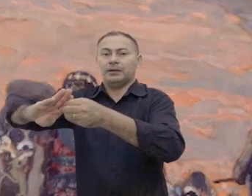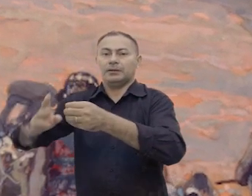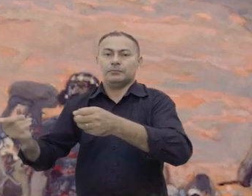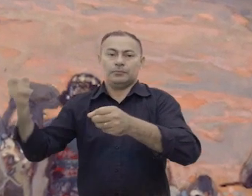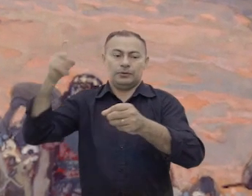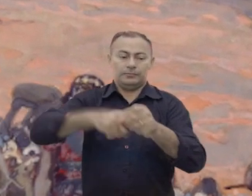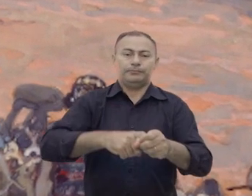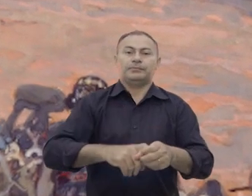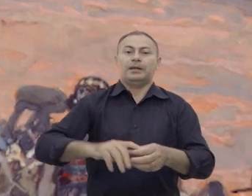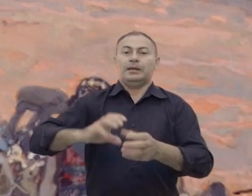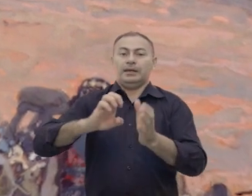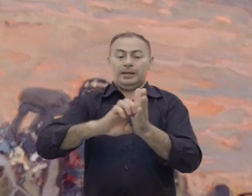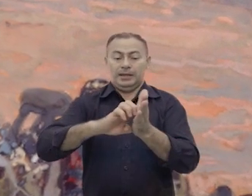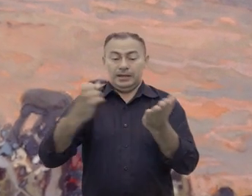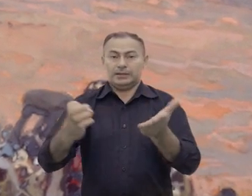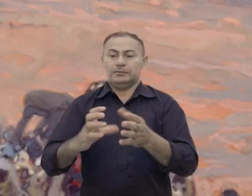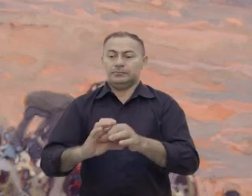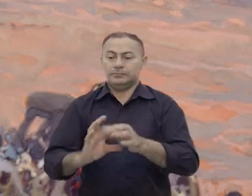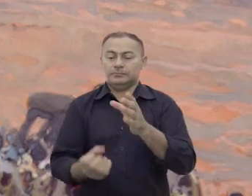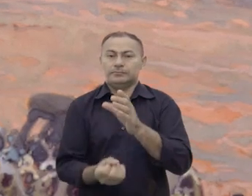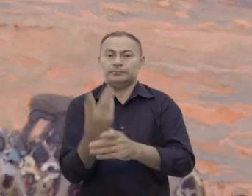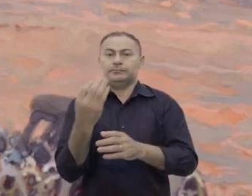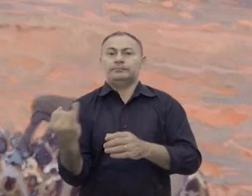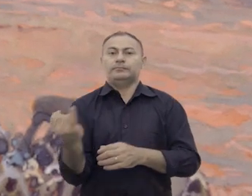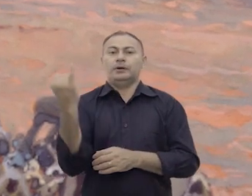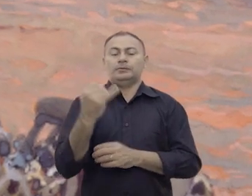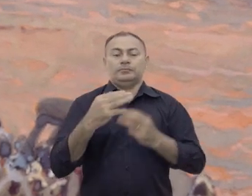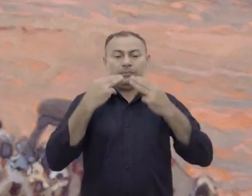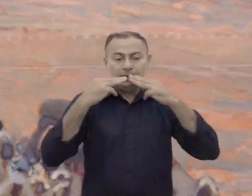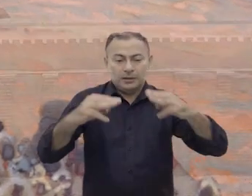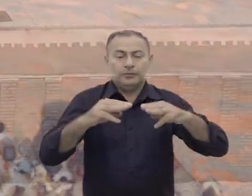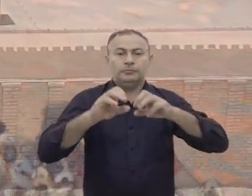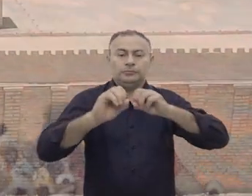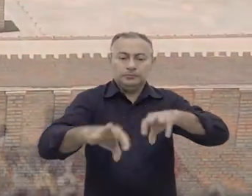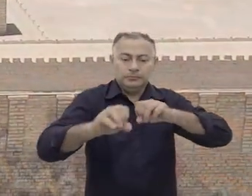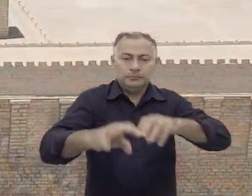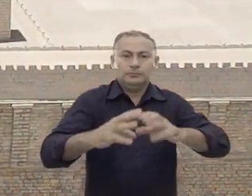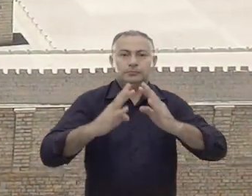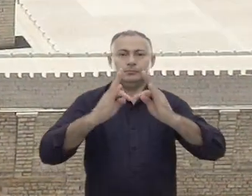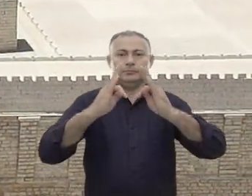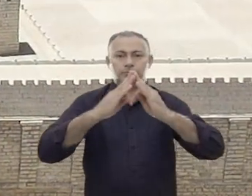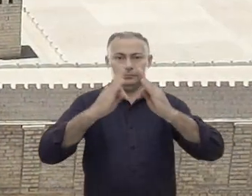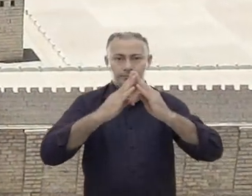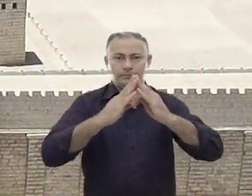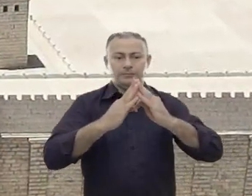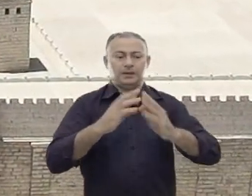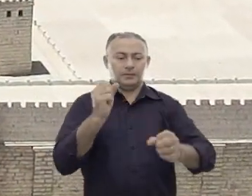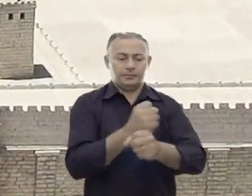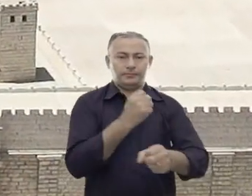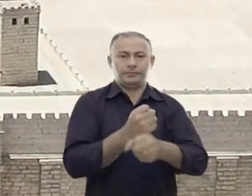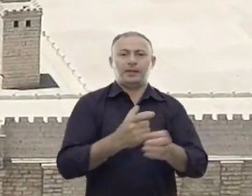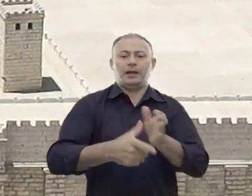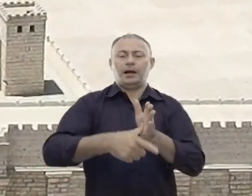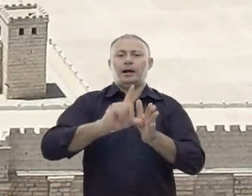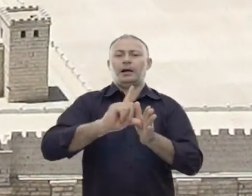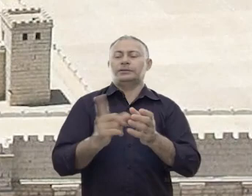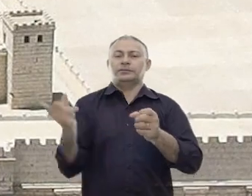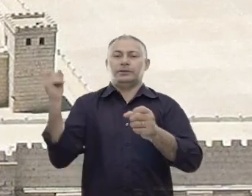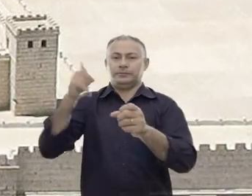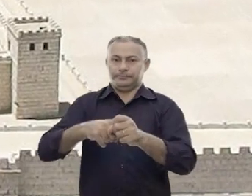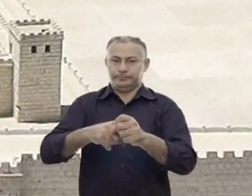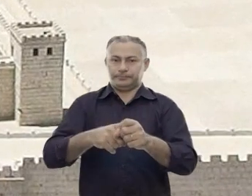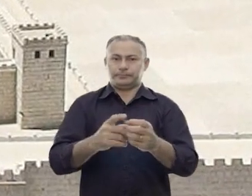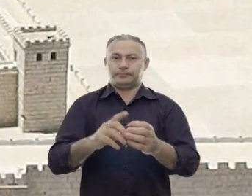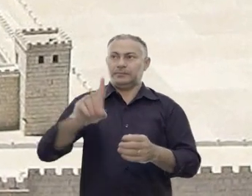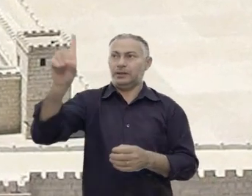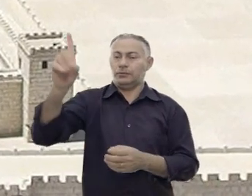cativeiro babilônico. Foi Esdras quem instituiu um importante ministério de ensino no templo que tinha sido reconstruído antes